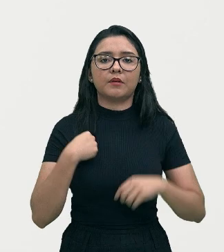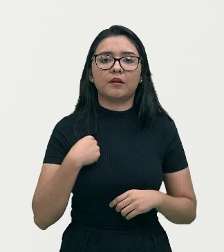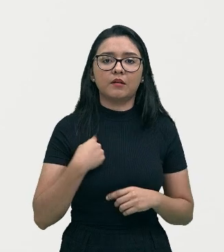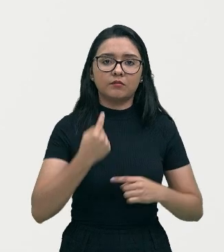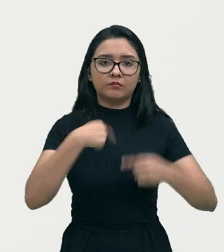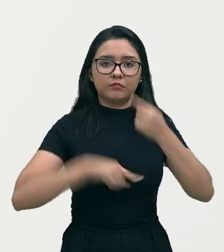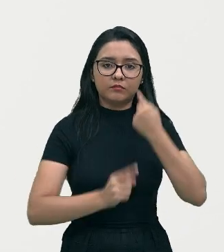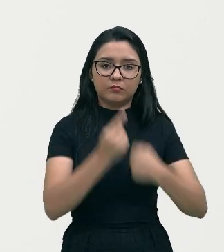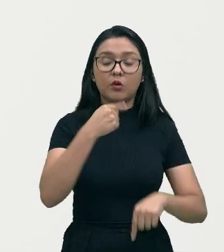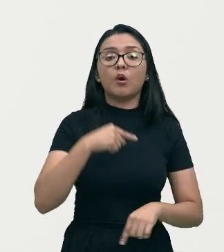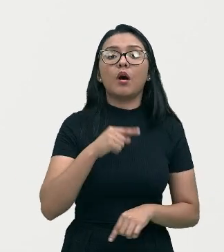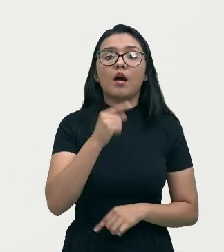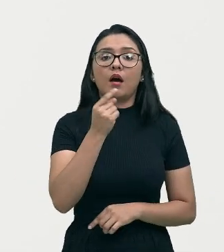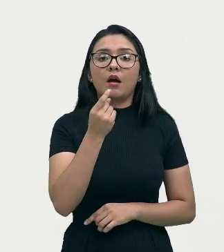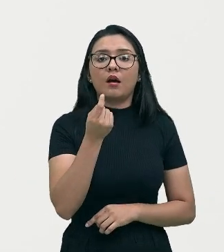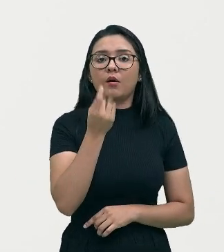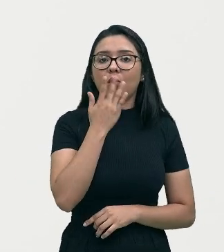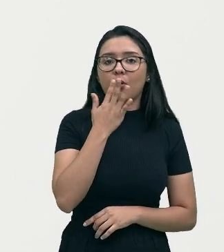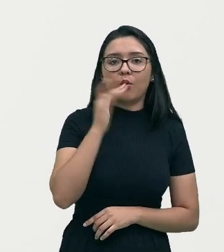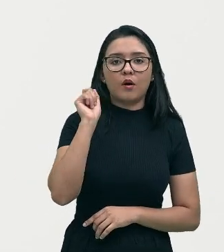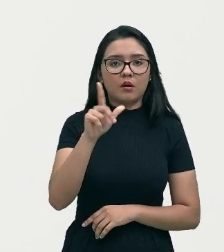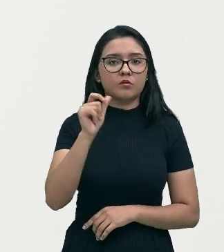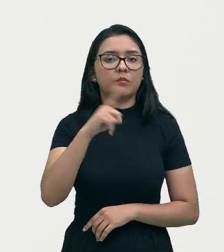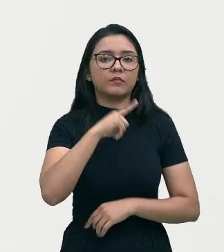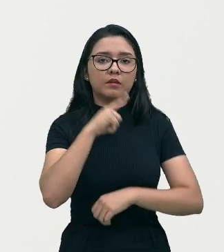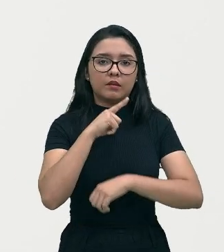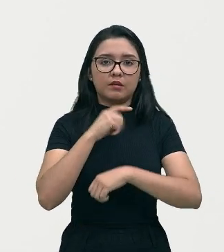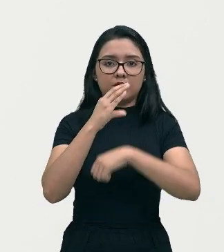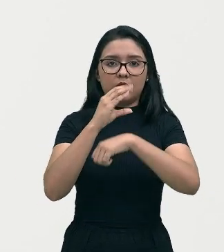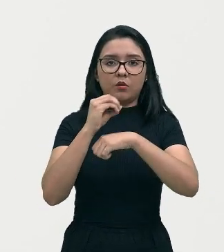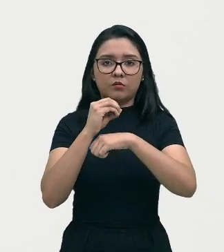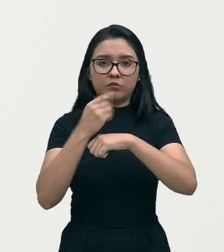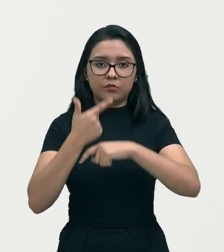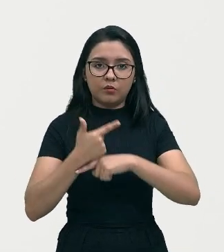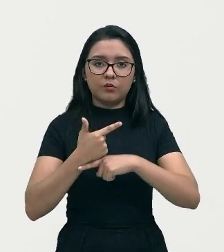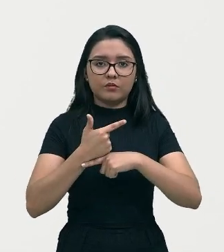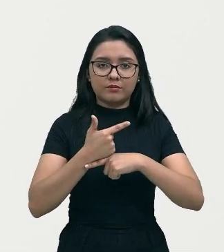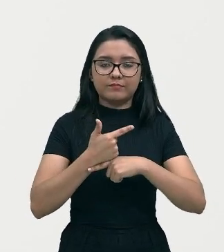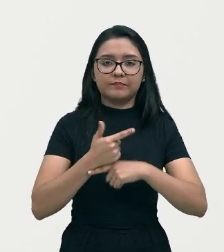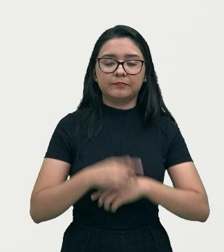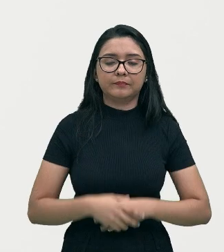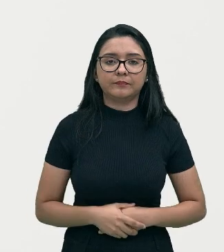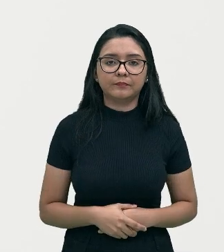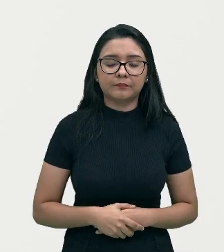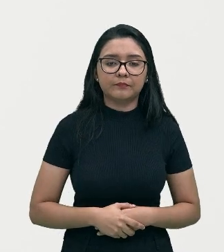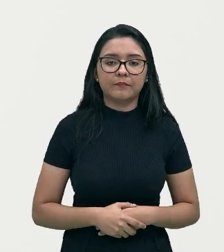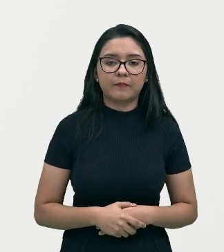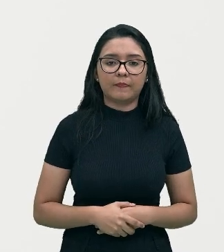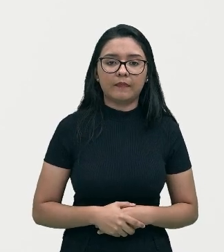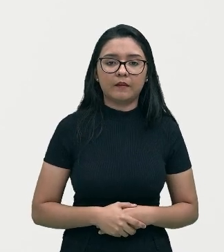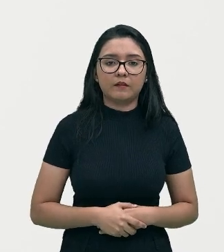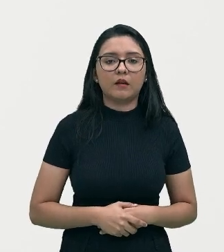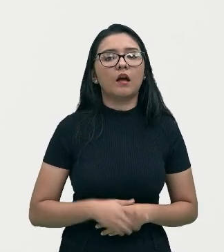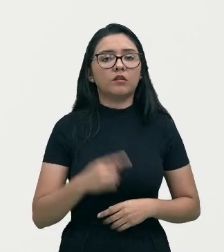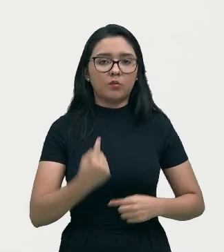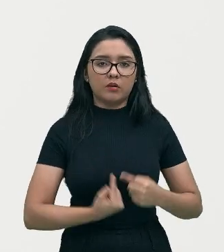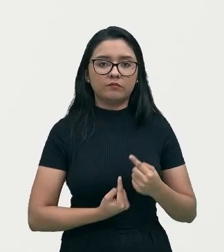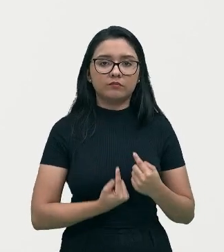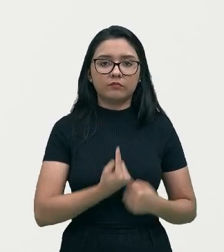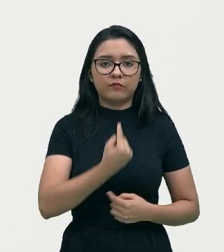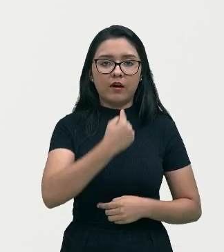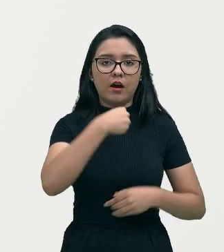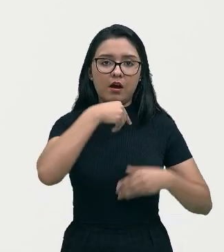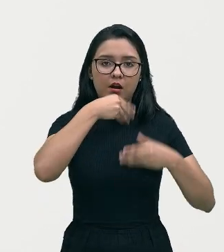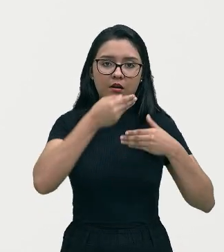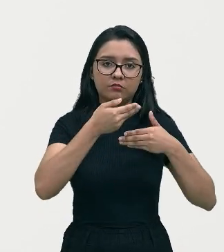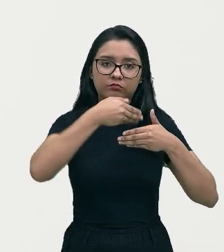está azulado porque ele está rico em gás carbônico, né? Uma representação. Então, ele vai até o coração,